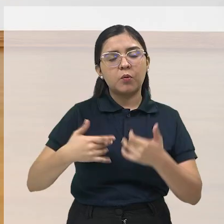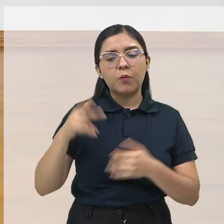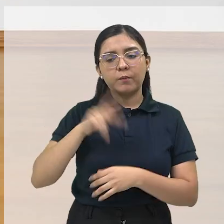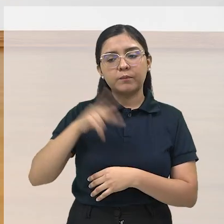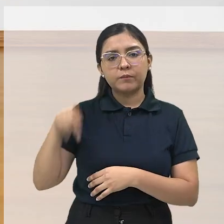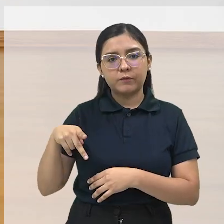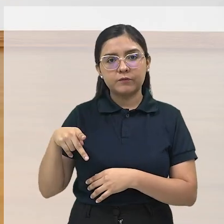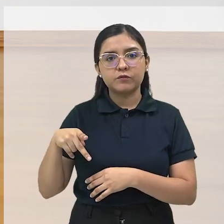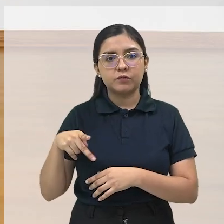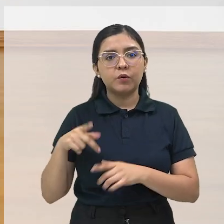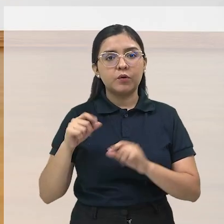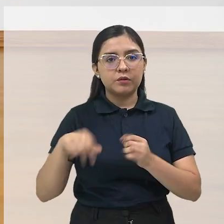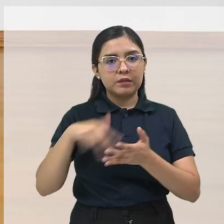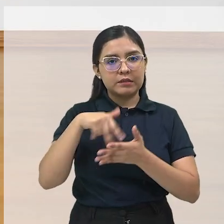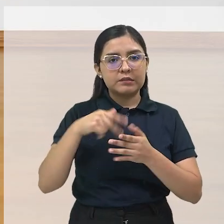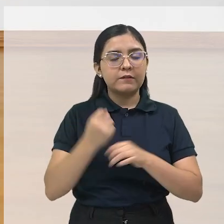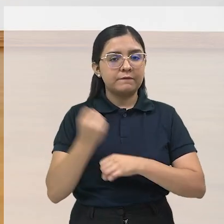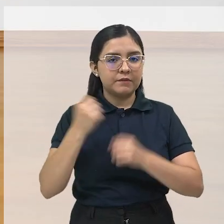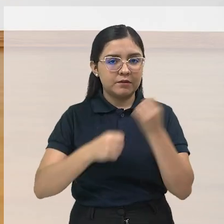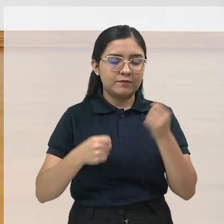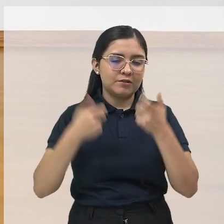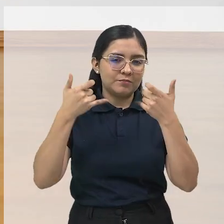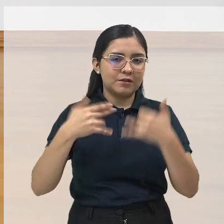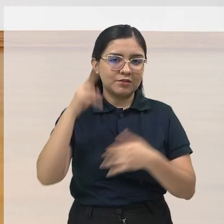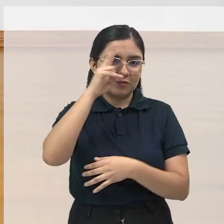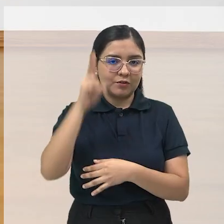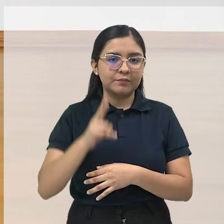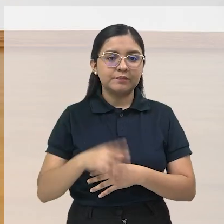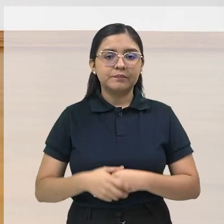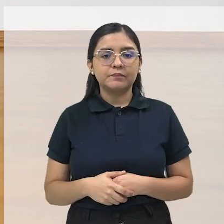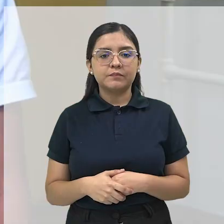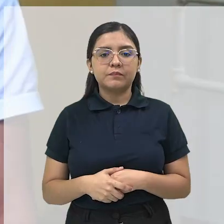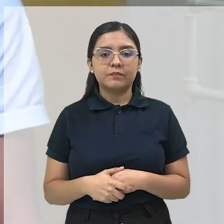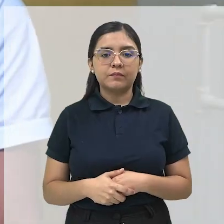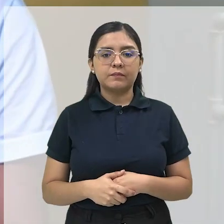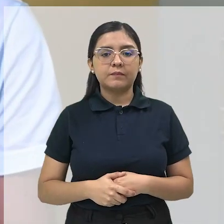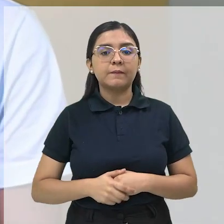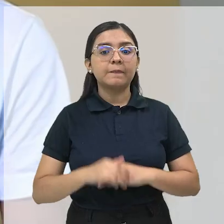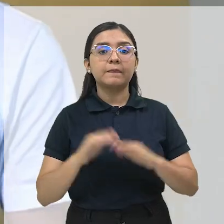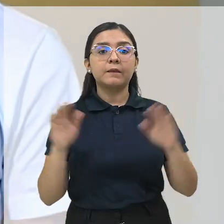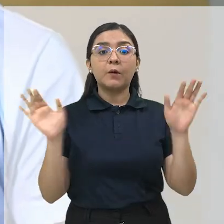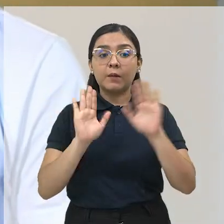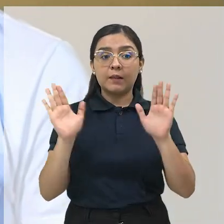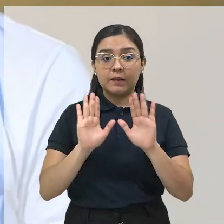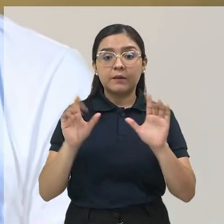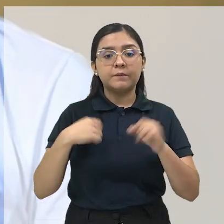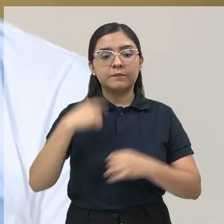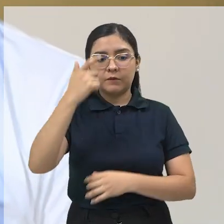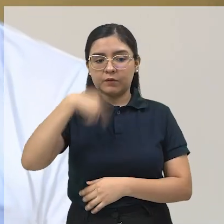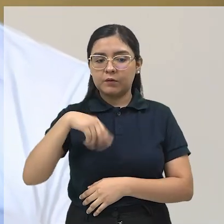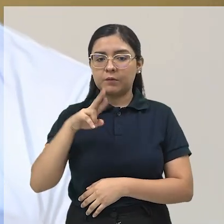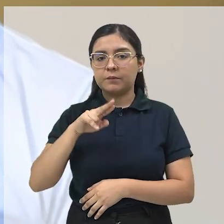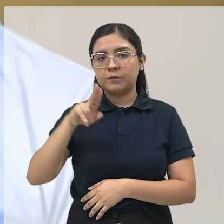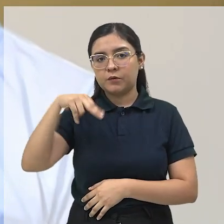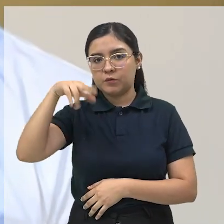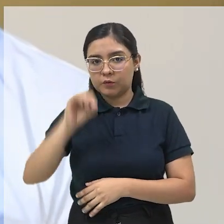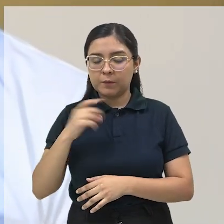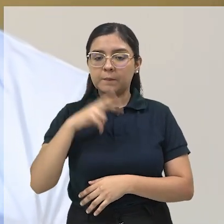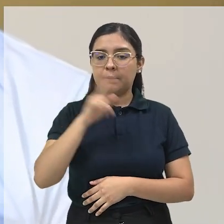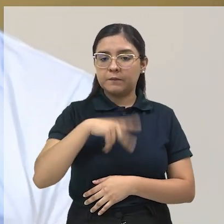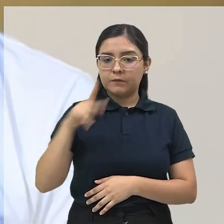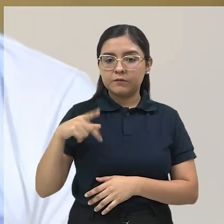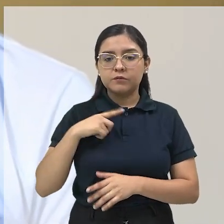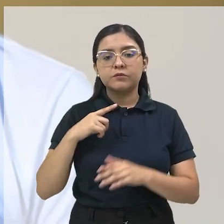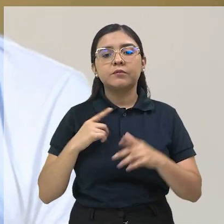professor de frevo que vai contar um pouco dessa história para a gente. Oi, pessoal. Me chamo Bruno Souza, sou professor